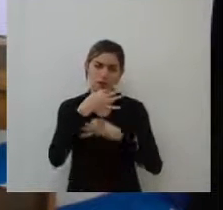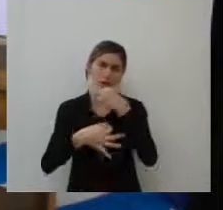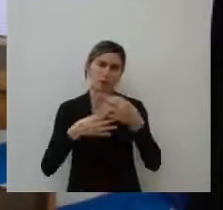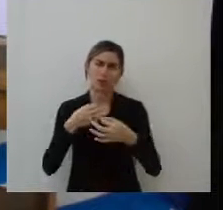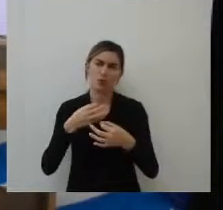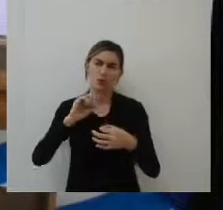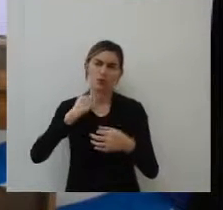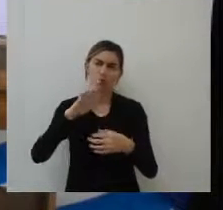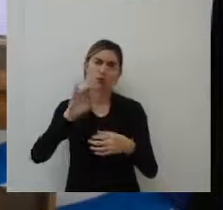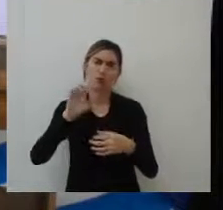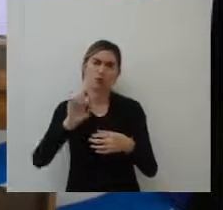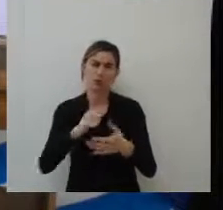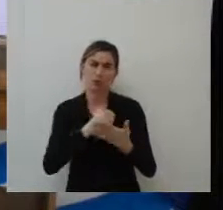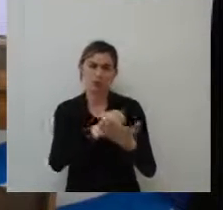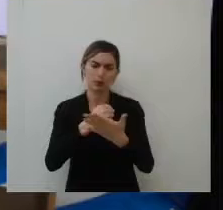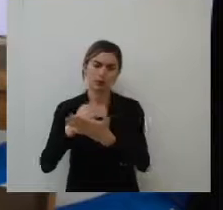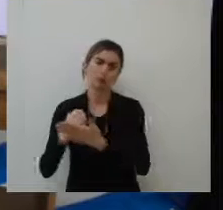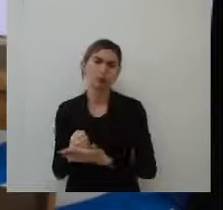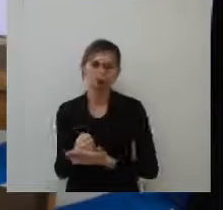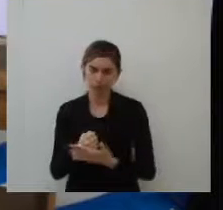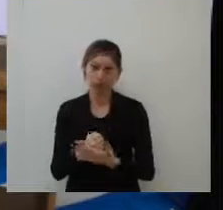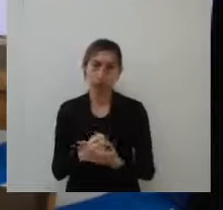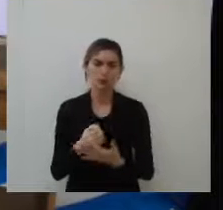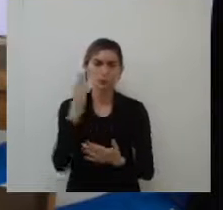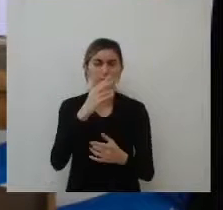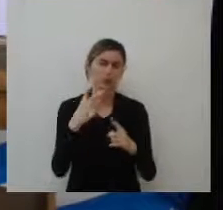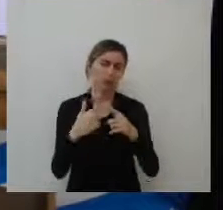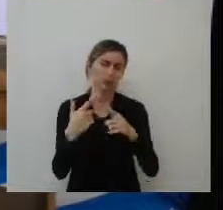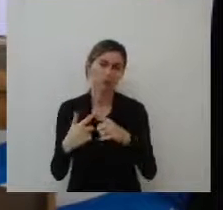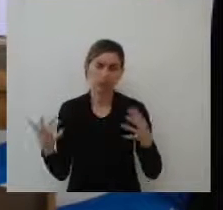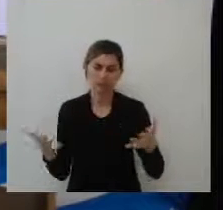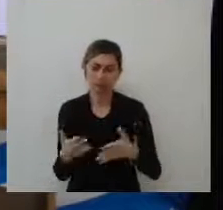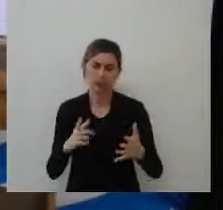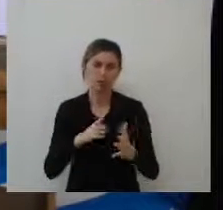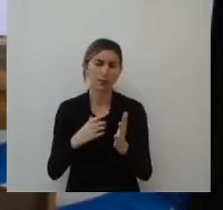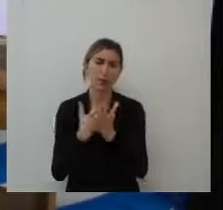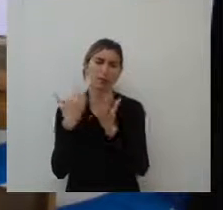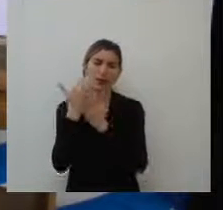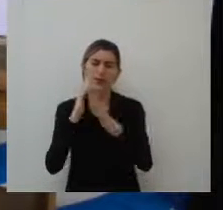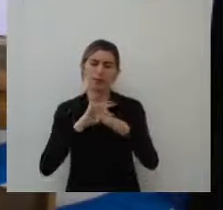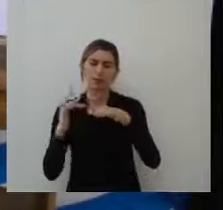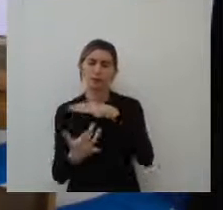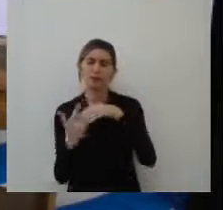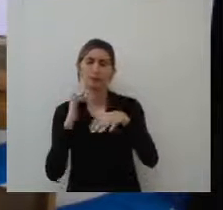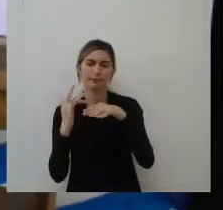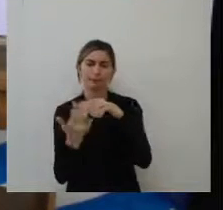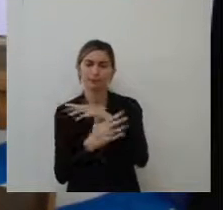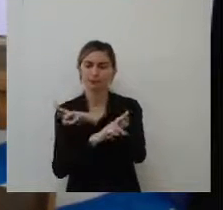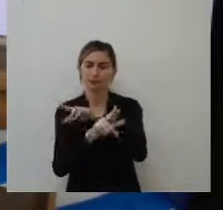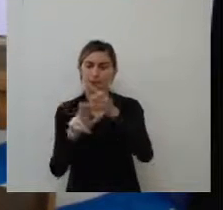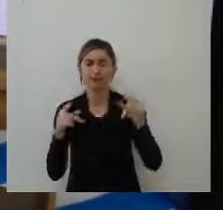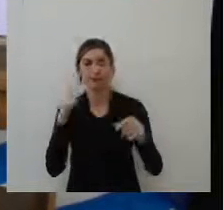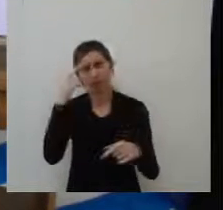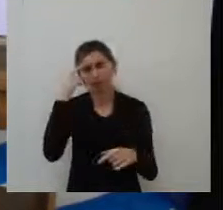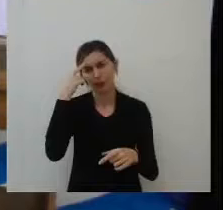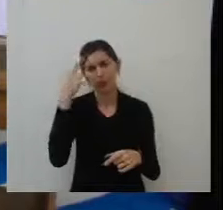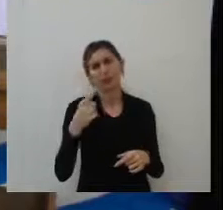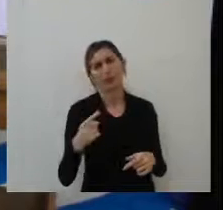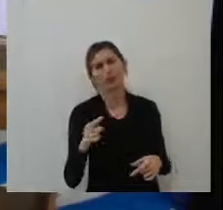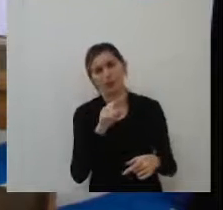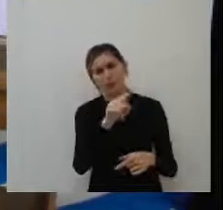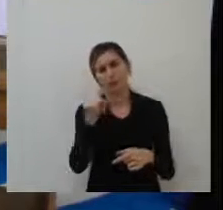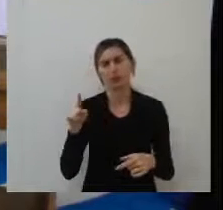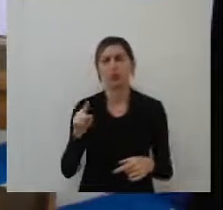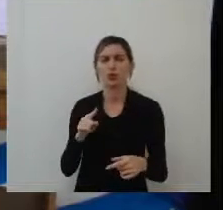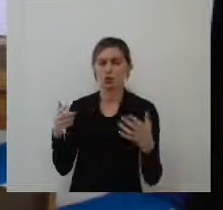o cyberespaço ele ajuda, certo? Porque agora a gente tem mais meios de comunicação. Imagina aí o que é